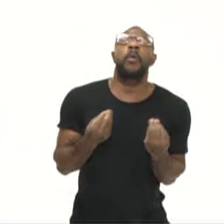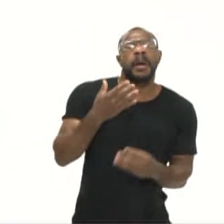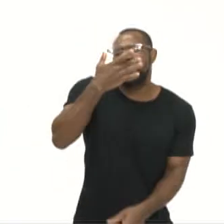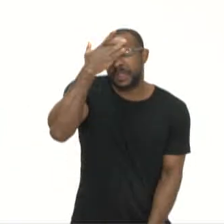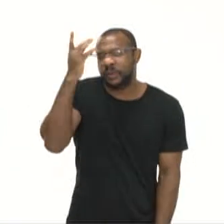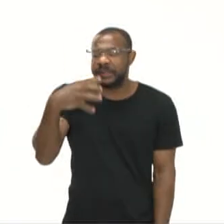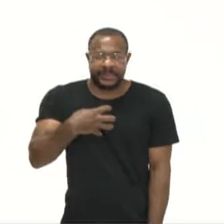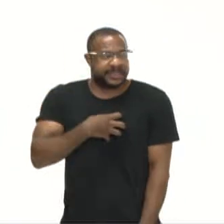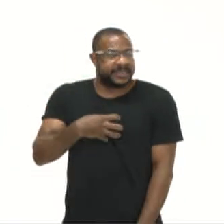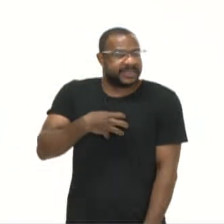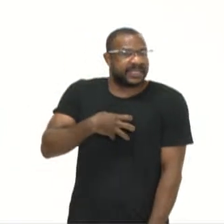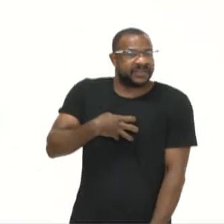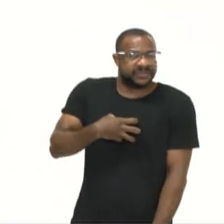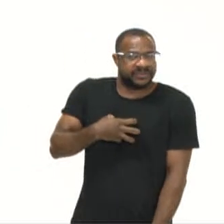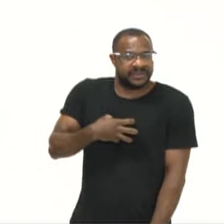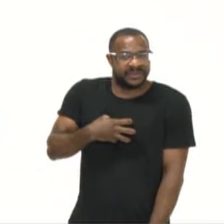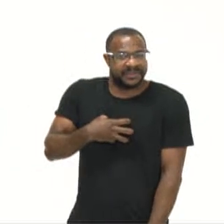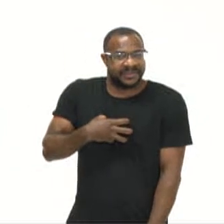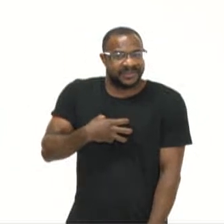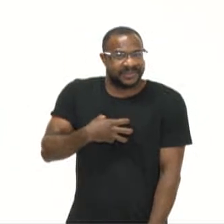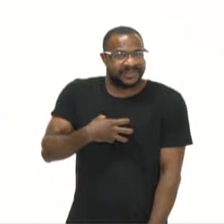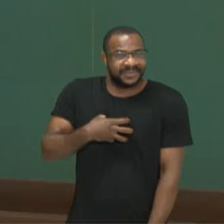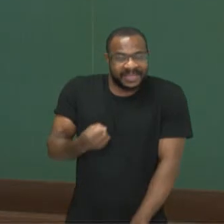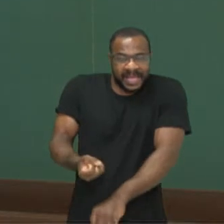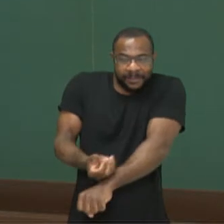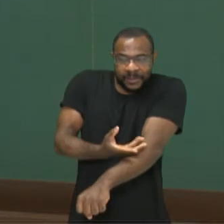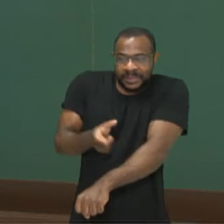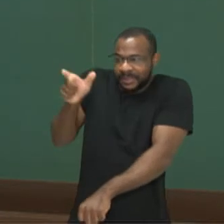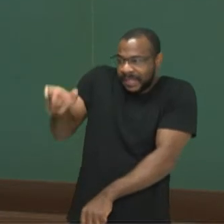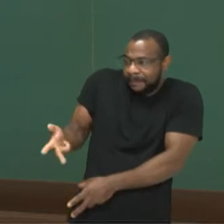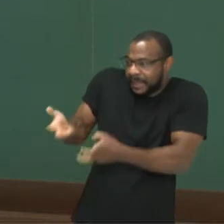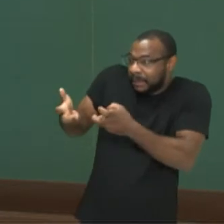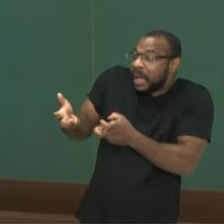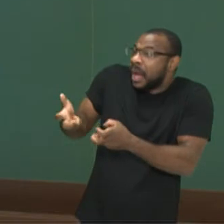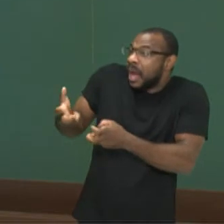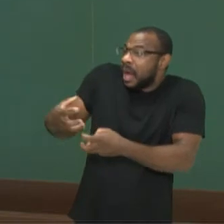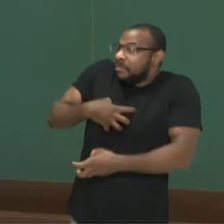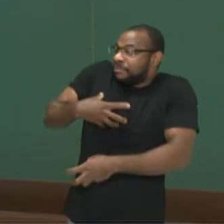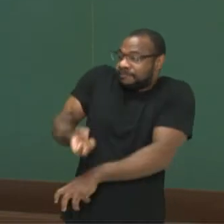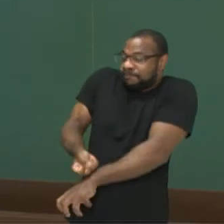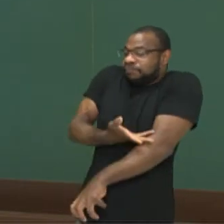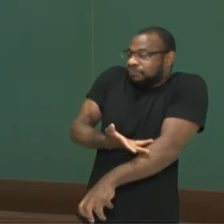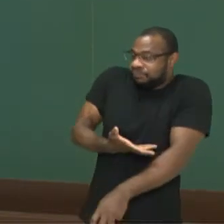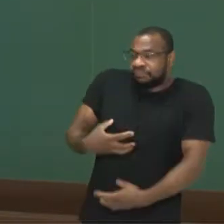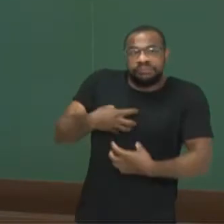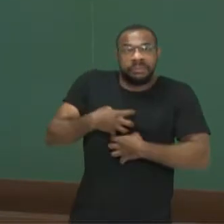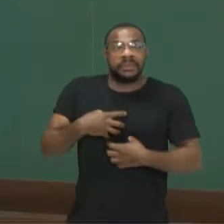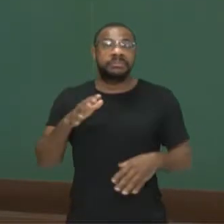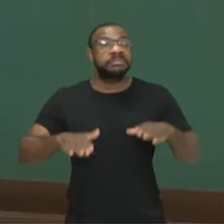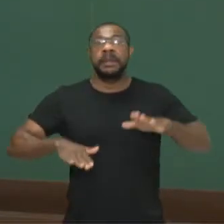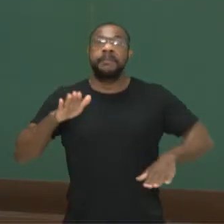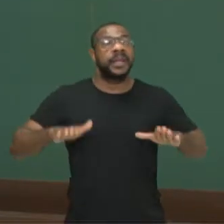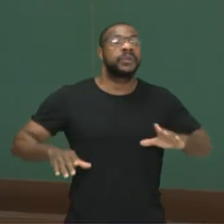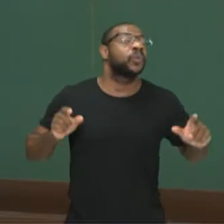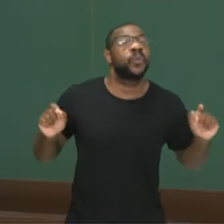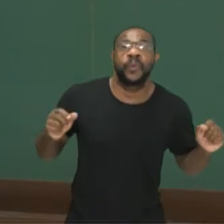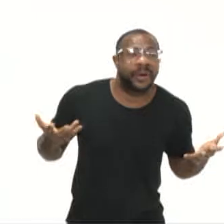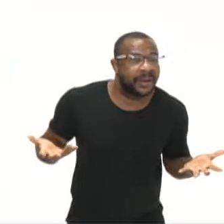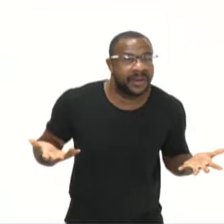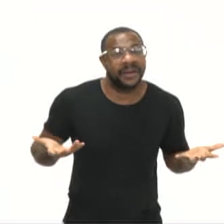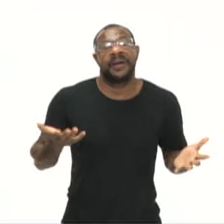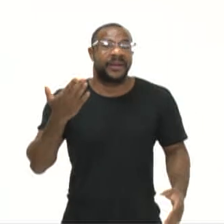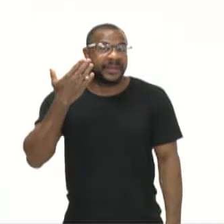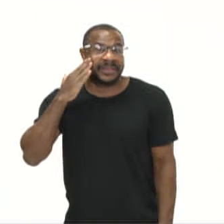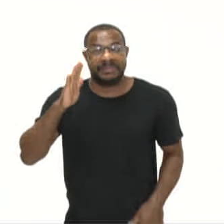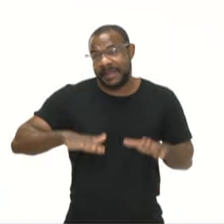se sente diante de tal emoção. Então não é a resposta imediata, mas é como você se sente sempre a cada emoção que tem.